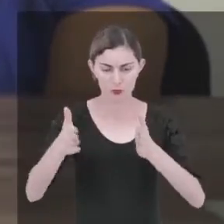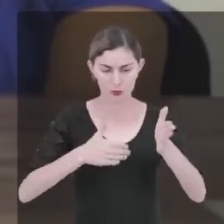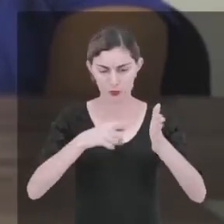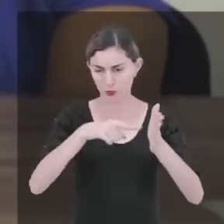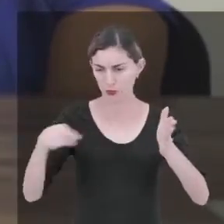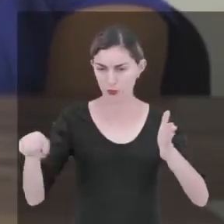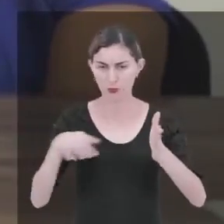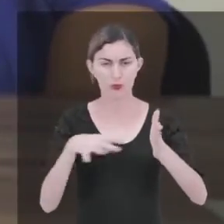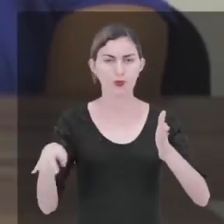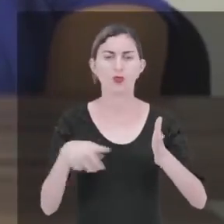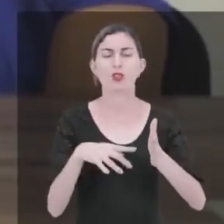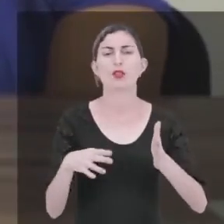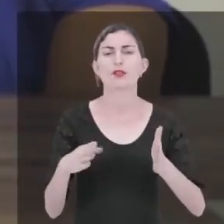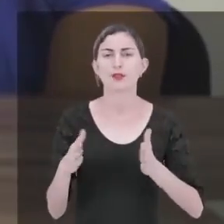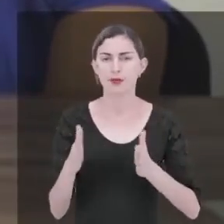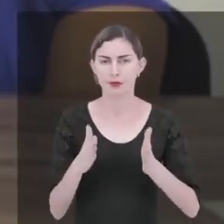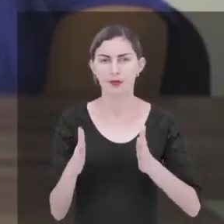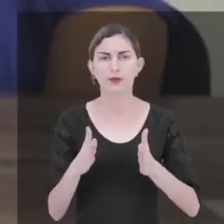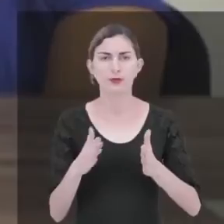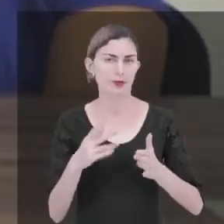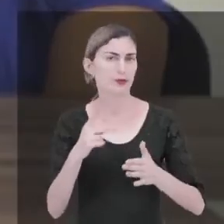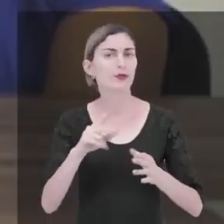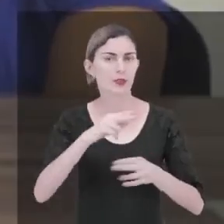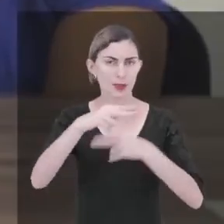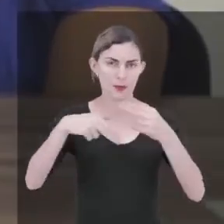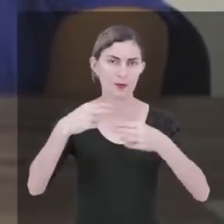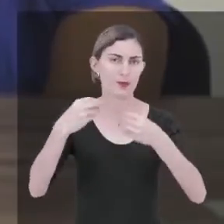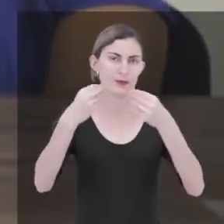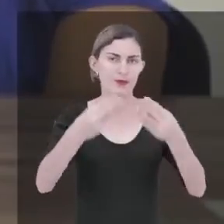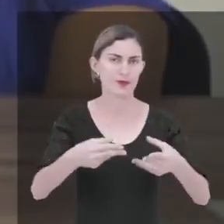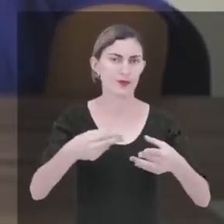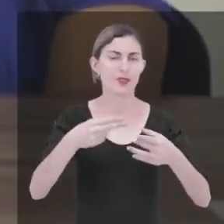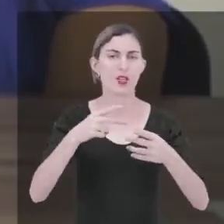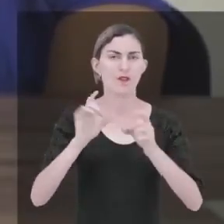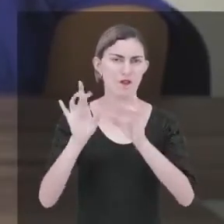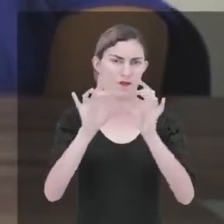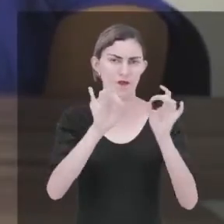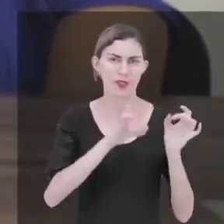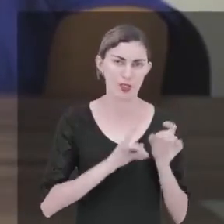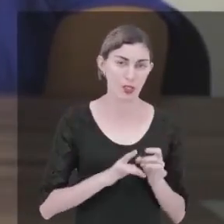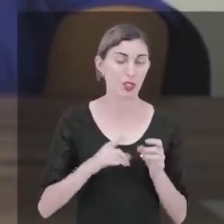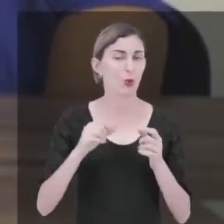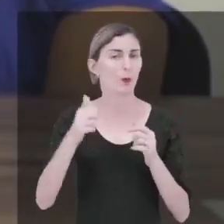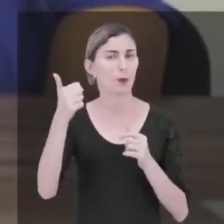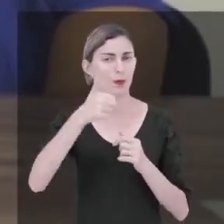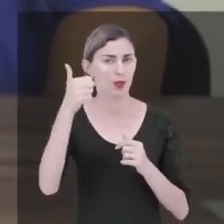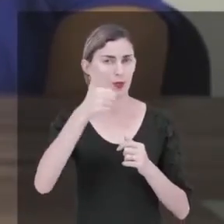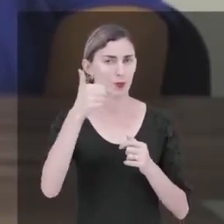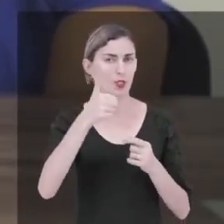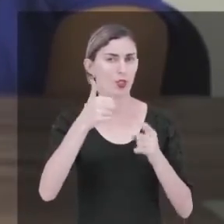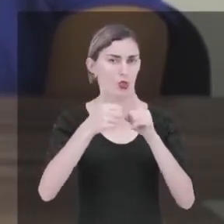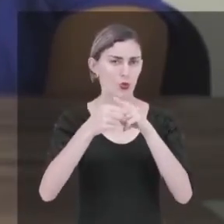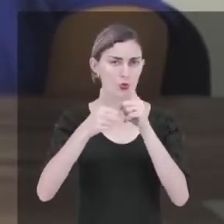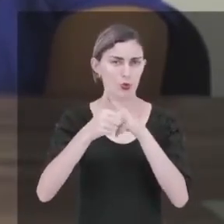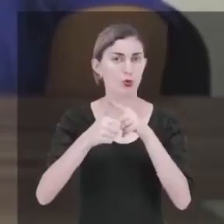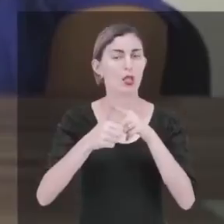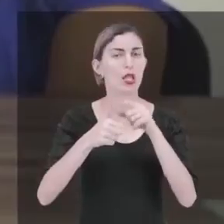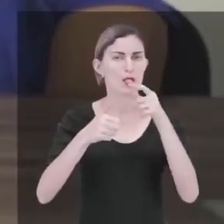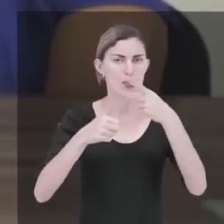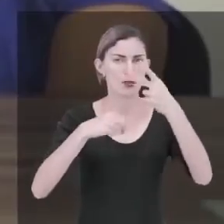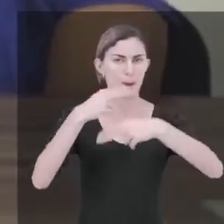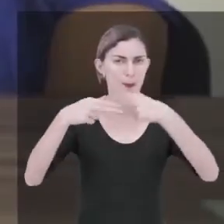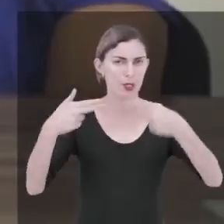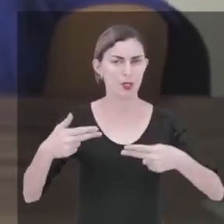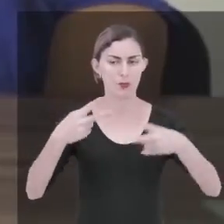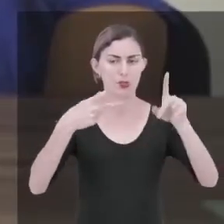aquele período que vai de tanto a tanto, numa premiação de uma venda de um produto específico, o primeiro lugar receberá